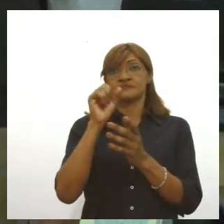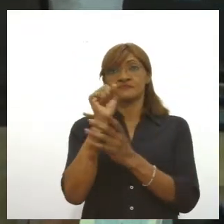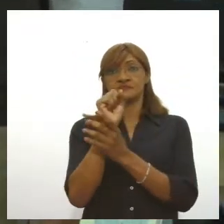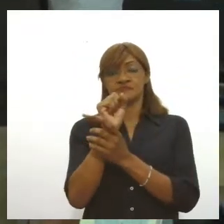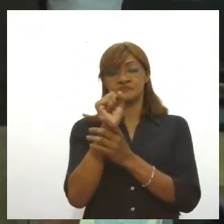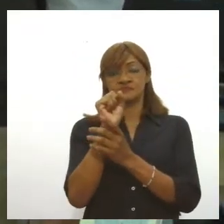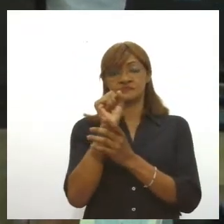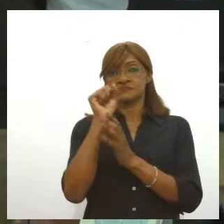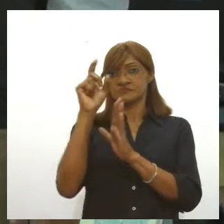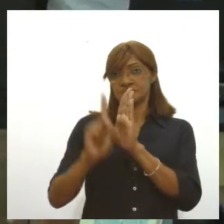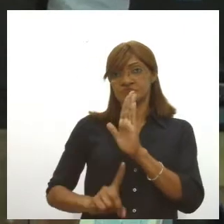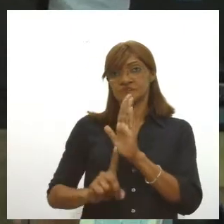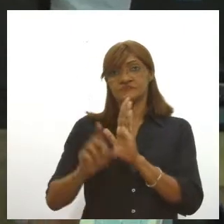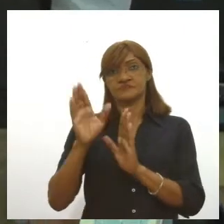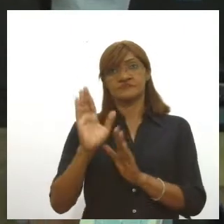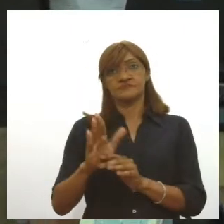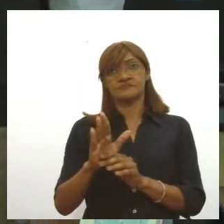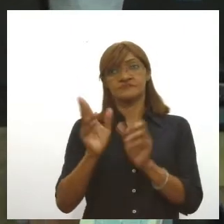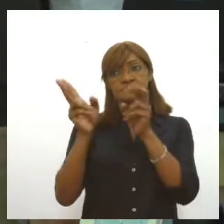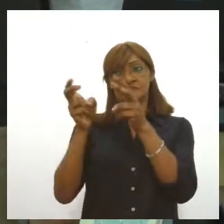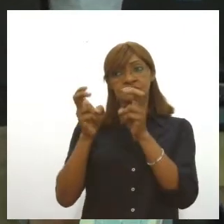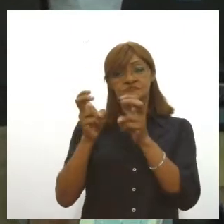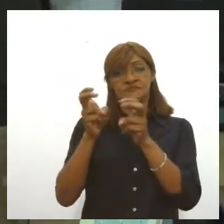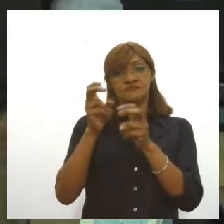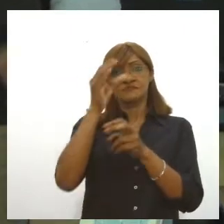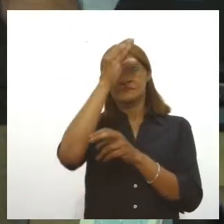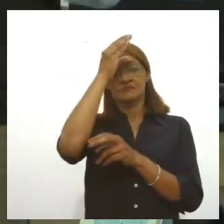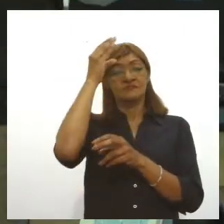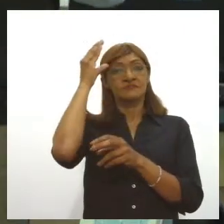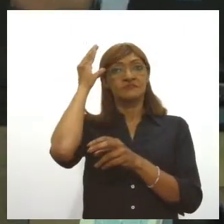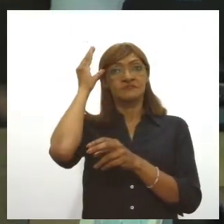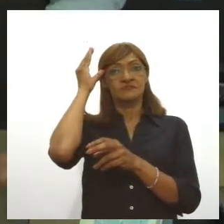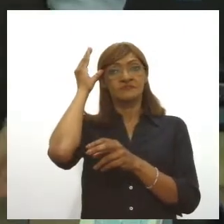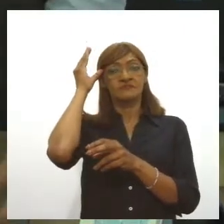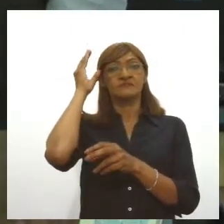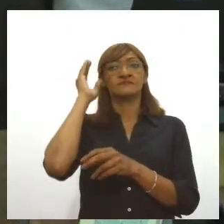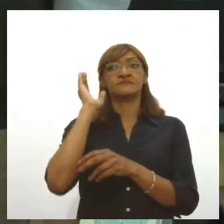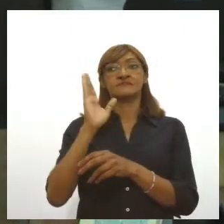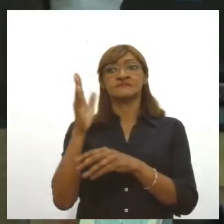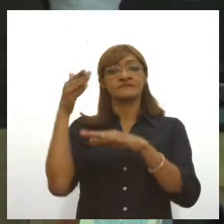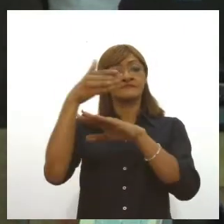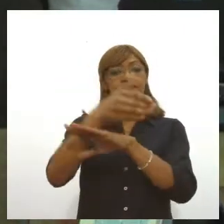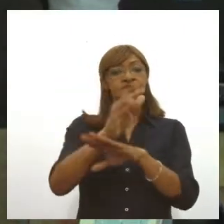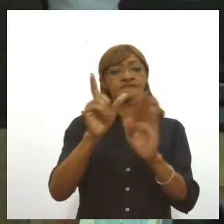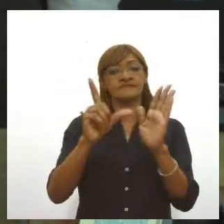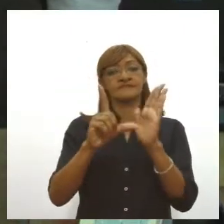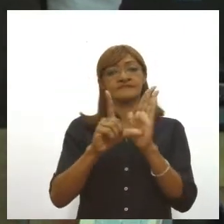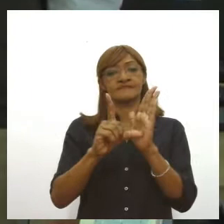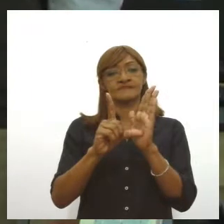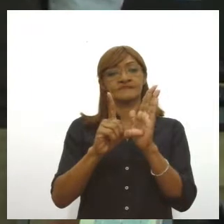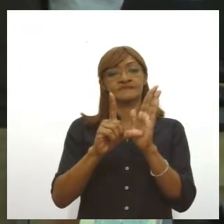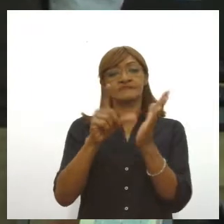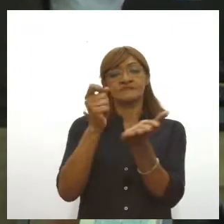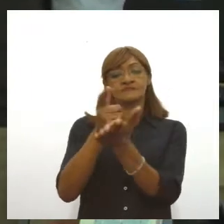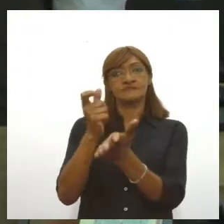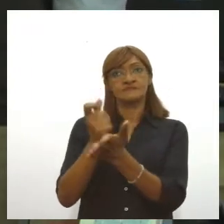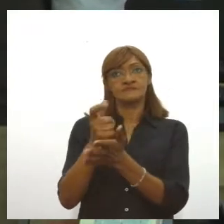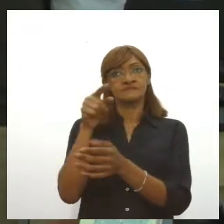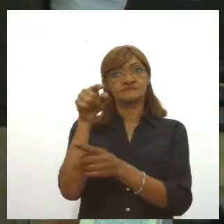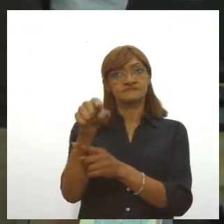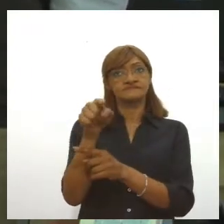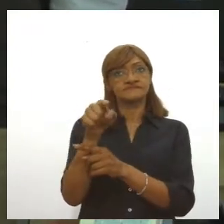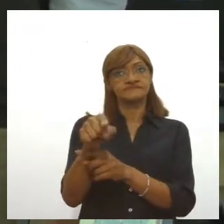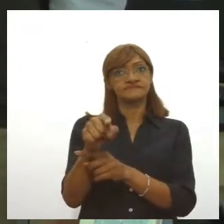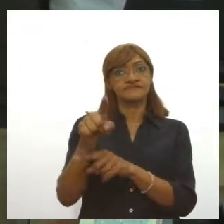observados. Então, caso o consumidor deseje se dirigir até a loja física para fazer a compra, para adquirir aquele produto,